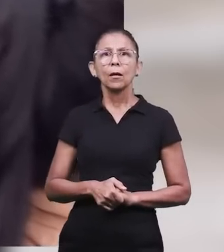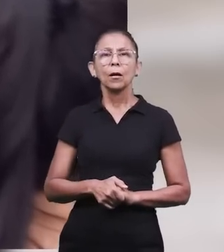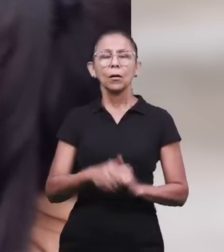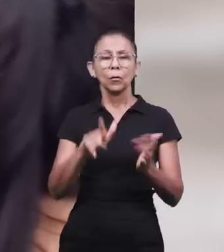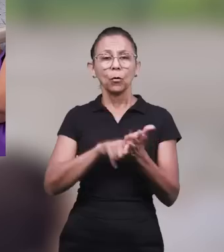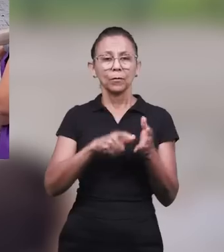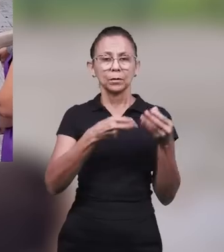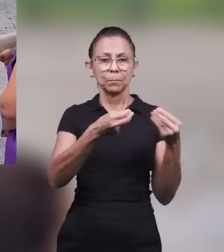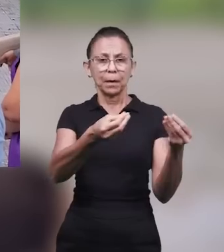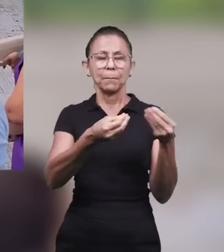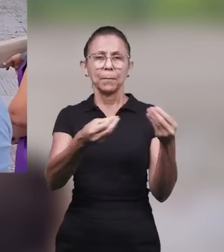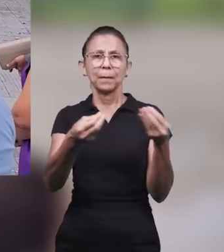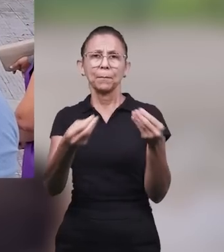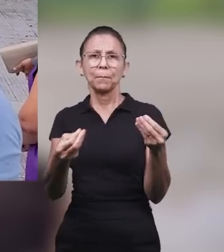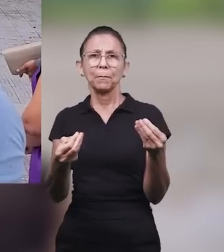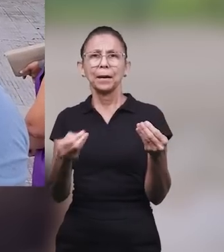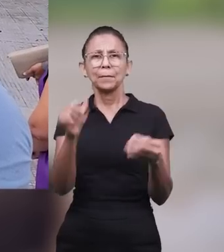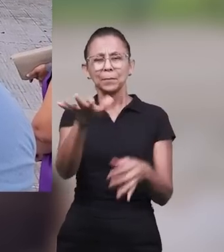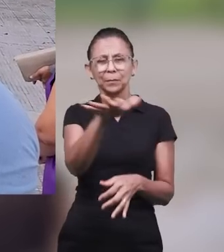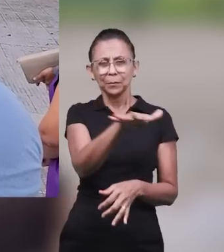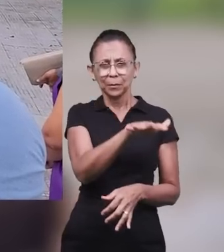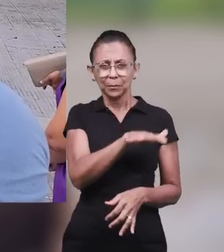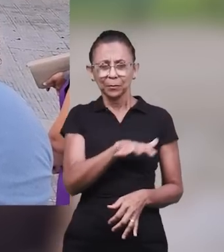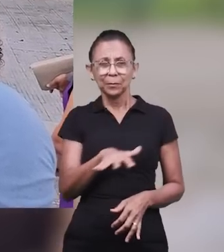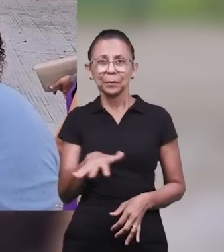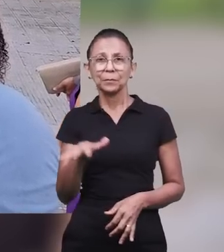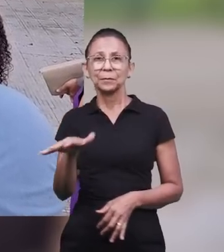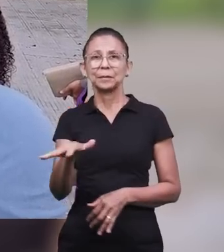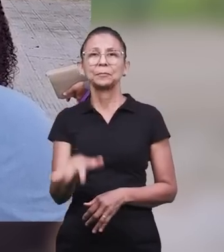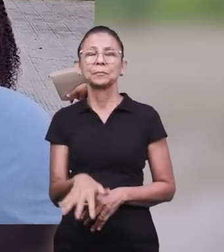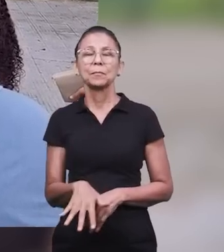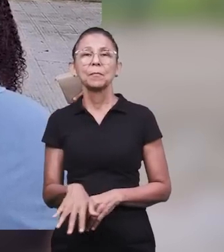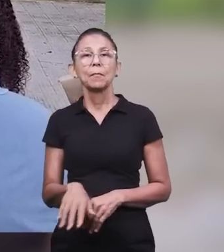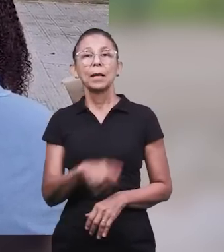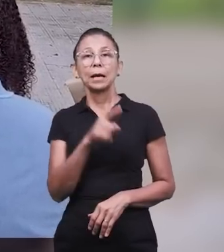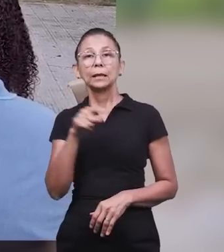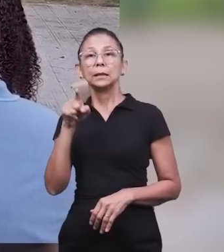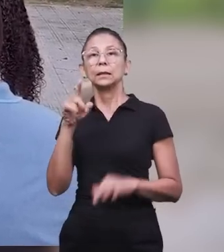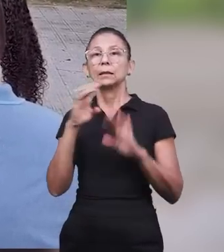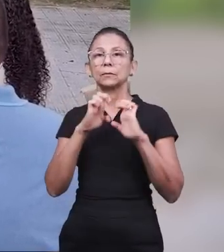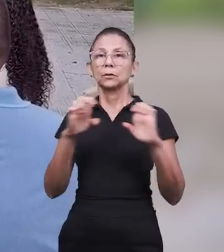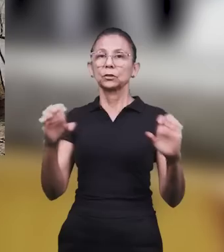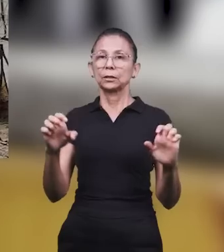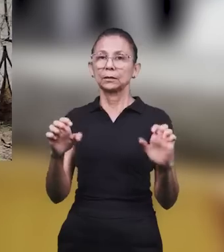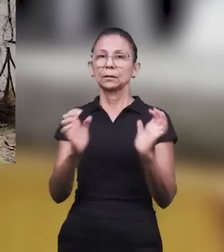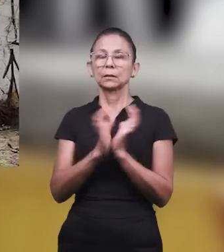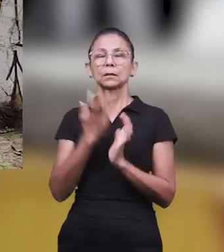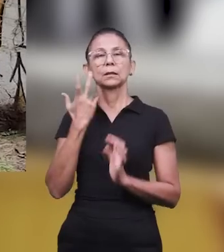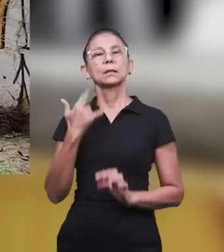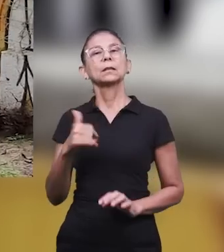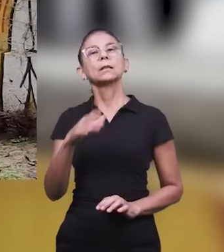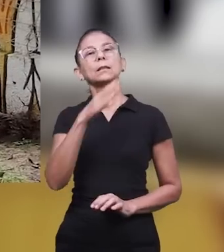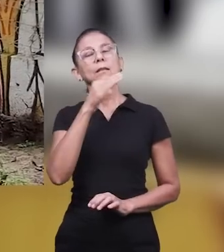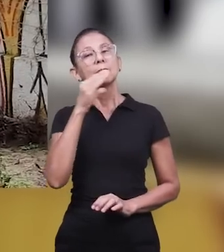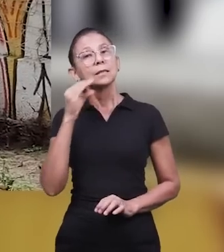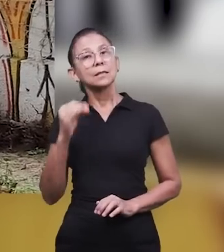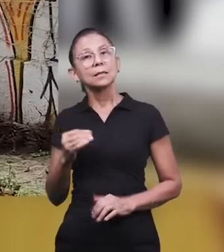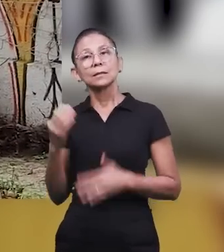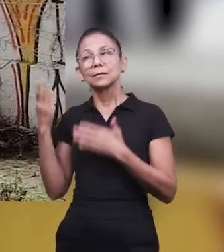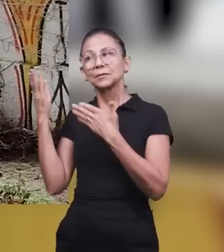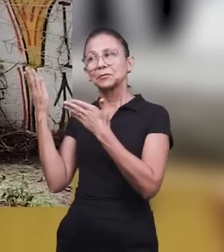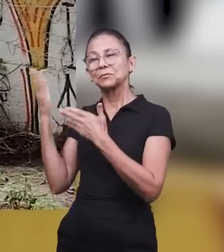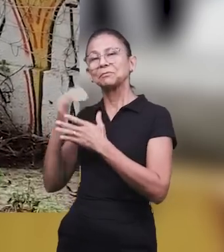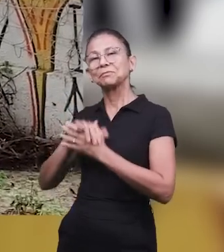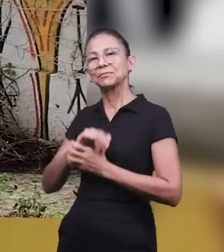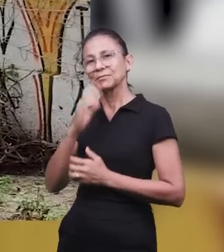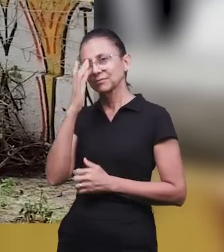de Fortaleza e da região metropolitana para a evangelização de crianças, intermediários e adolescentes. Aí estão os irmãos